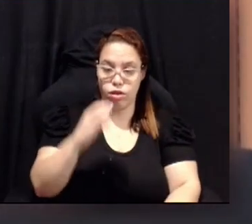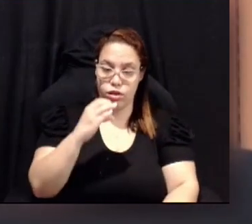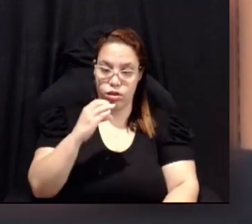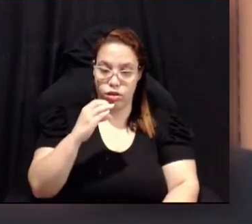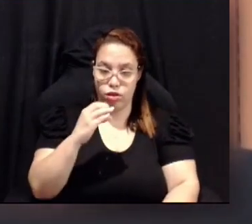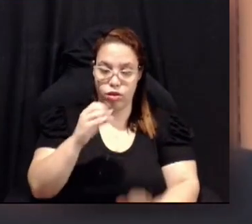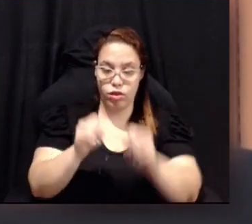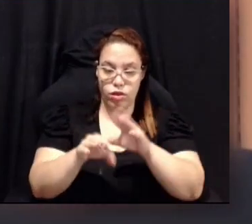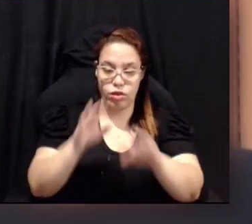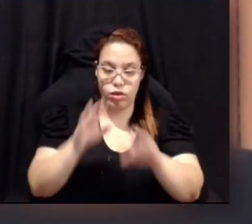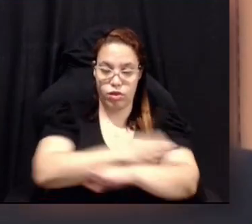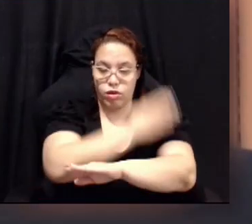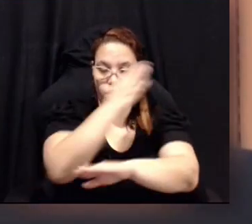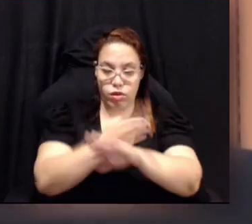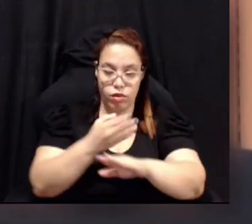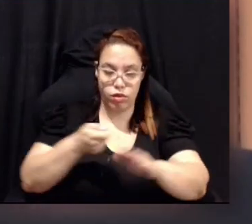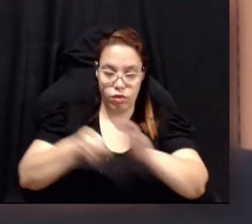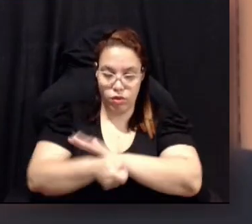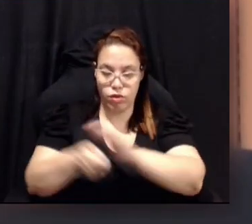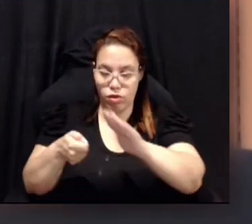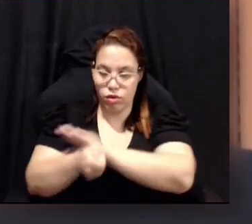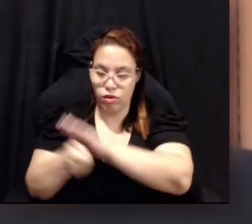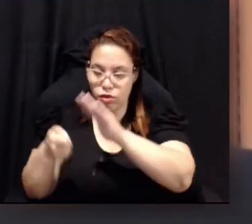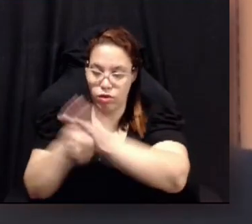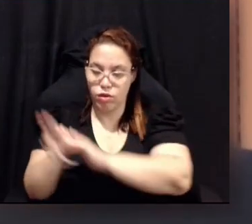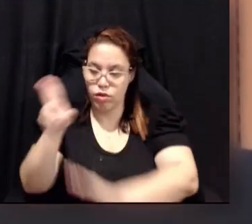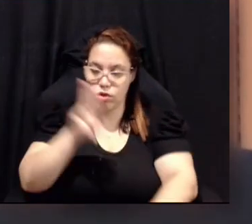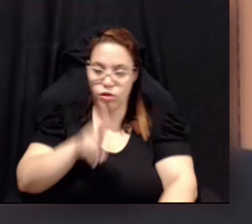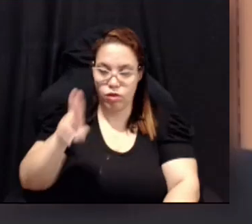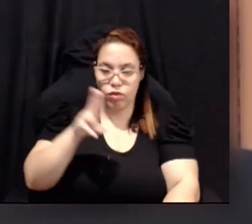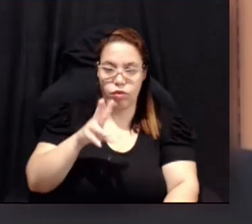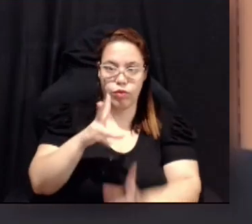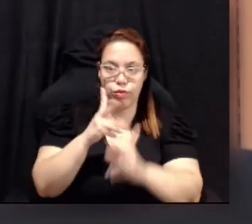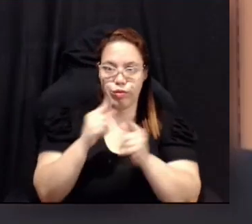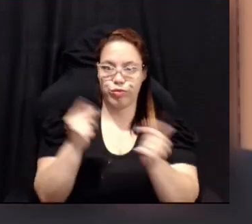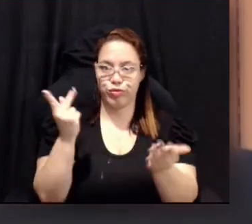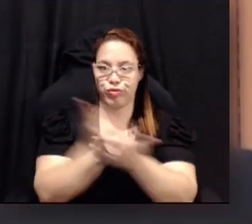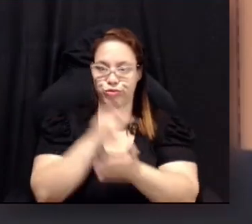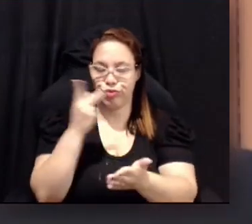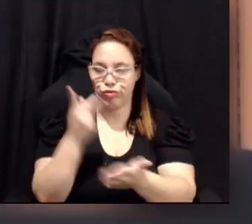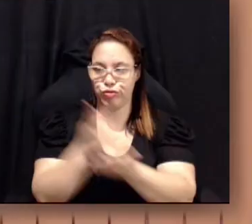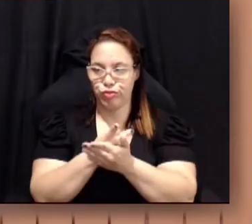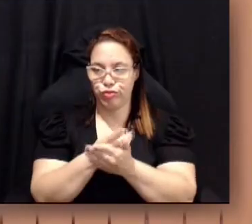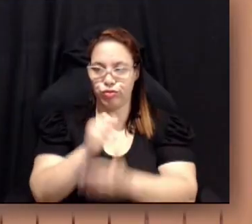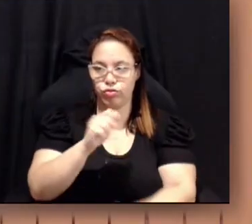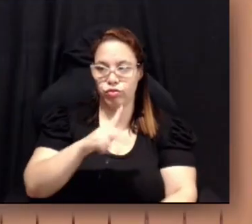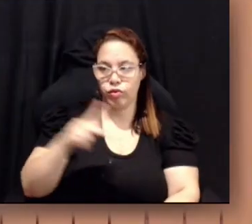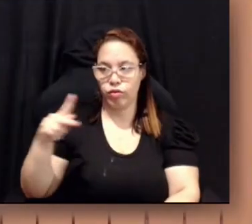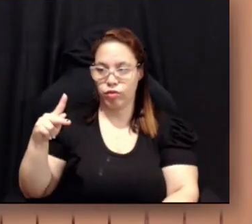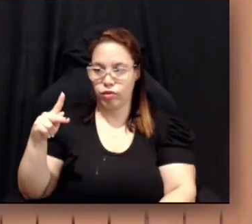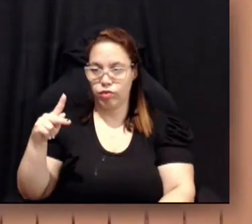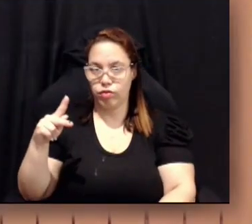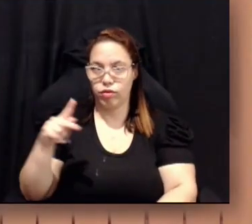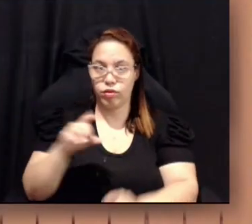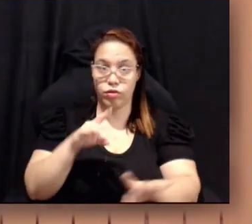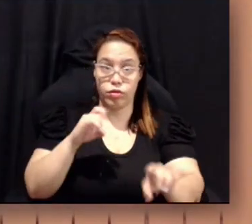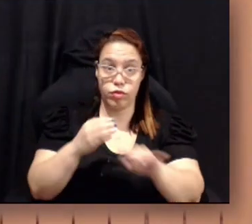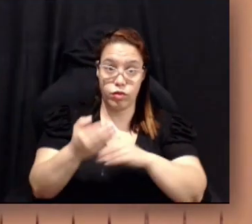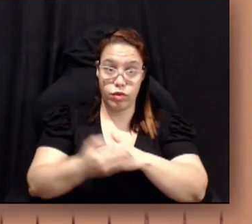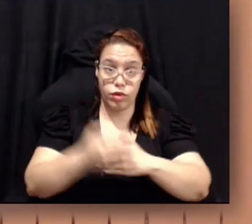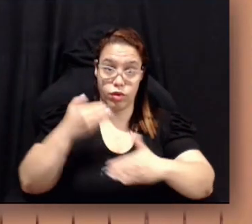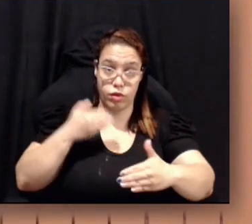integral, financiamento e o uso indiscriminado das plataformas digitais. Por trás dessa amarra